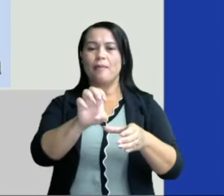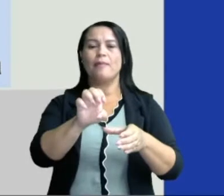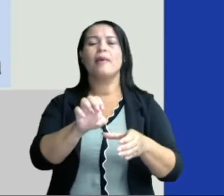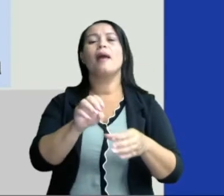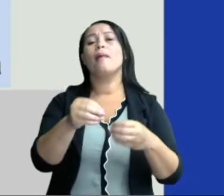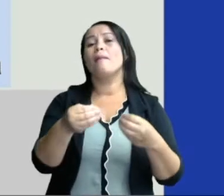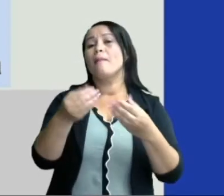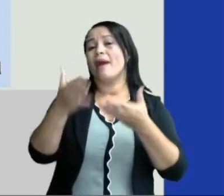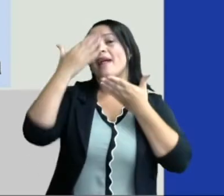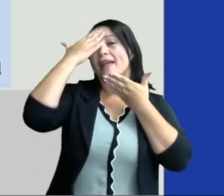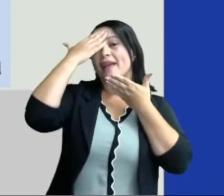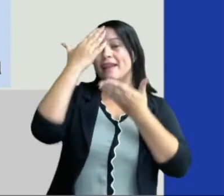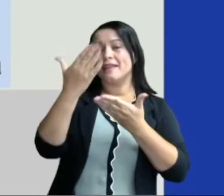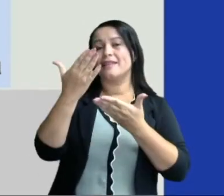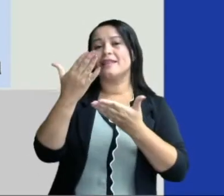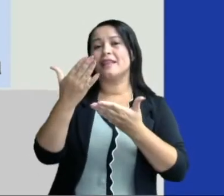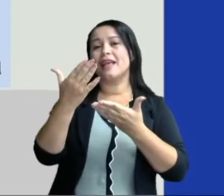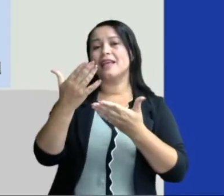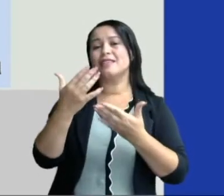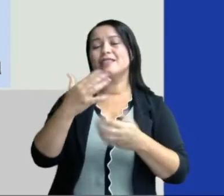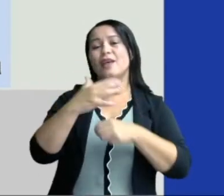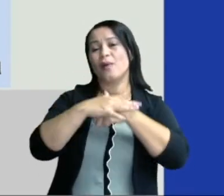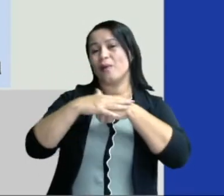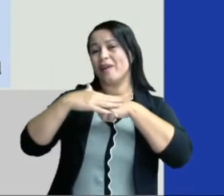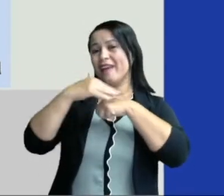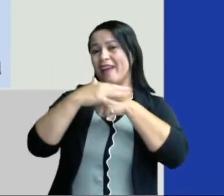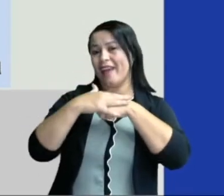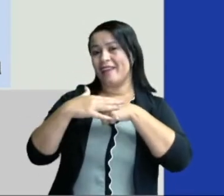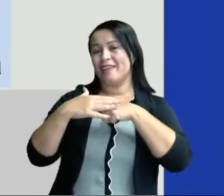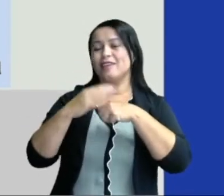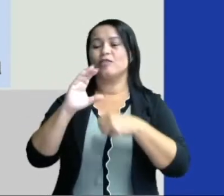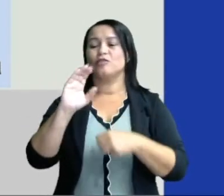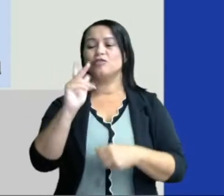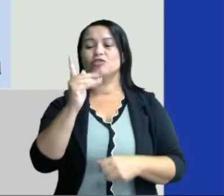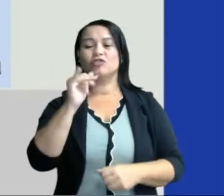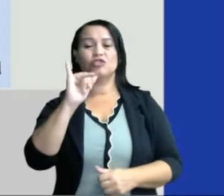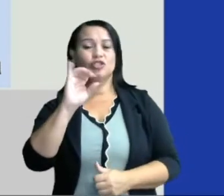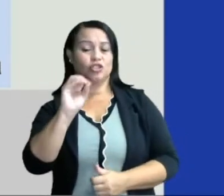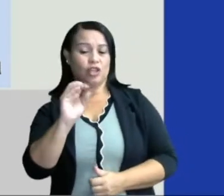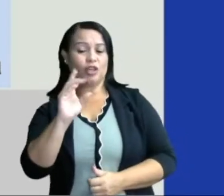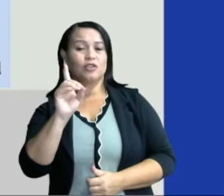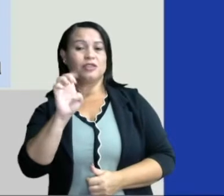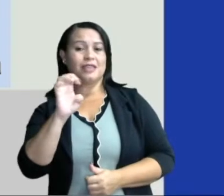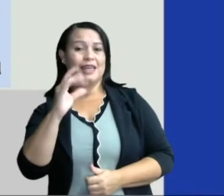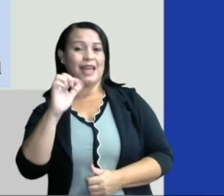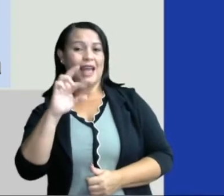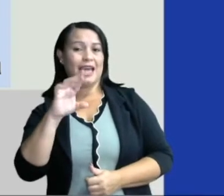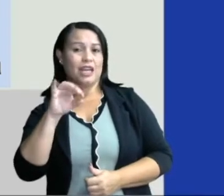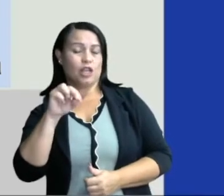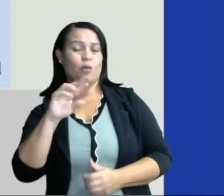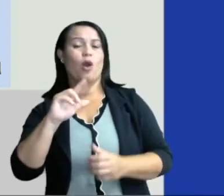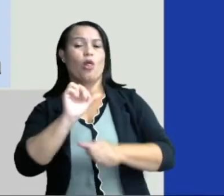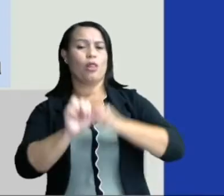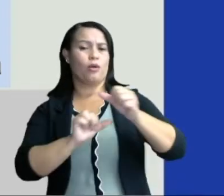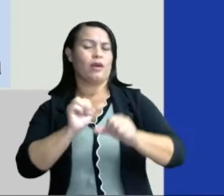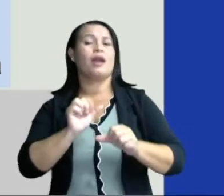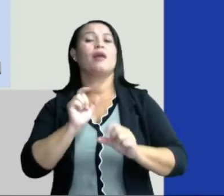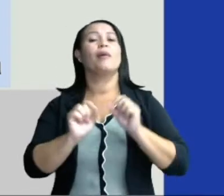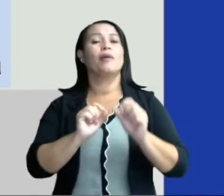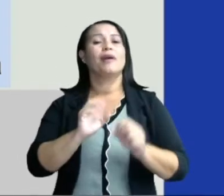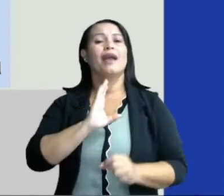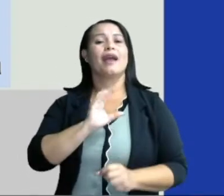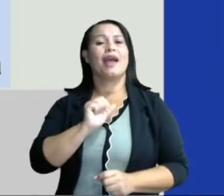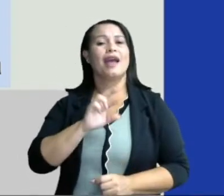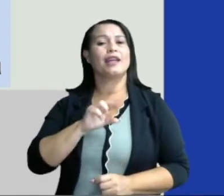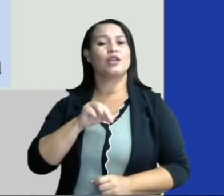Para agradecer o gesto cheio de carinho, eu substituo por carinhoso. Que você,